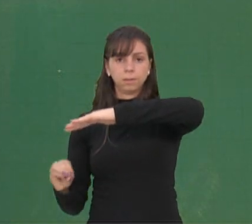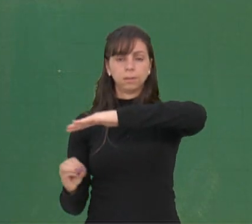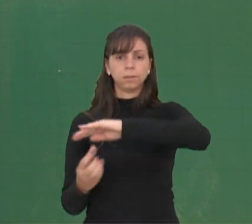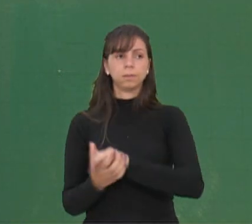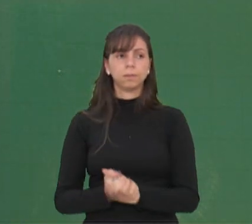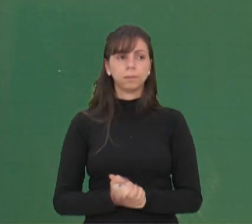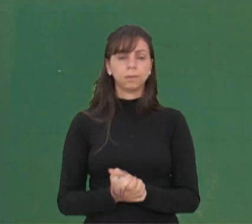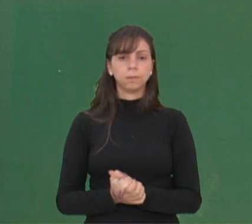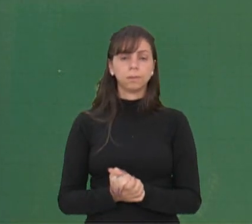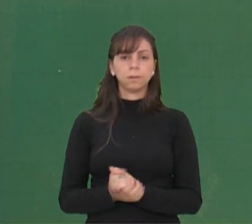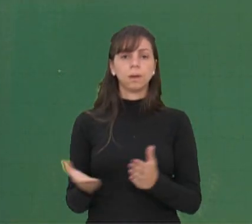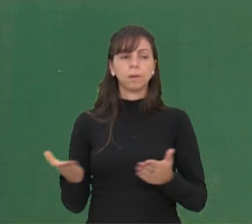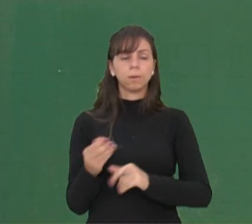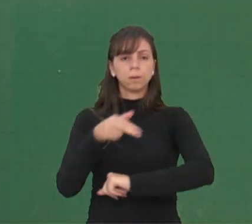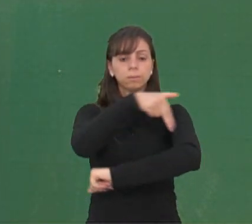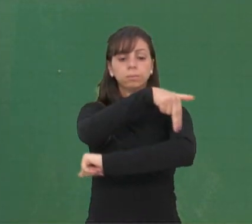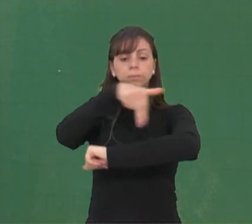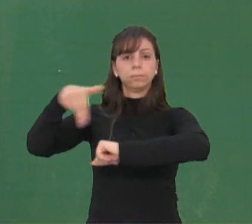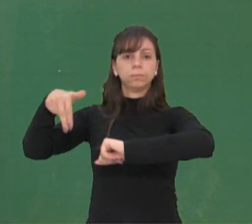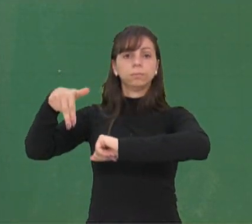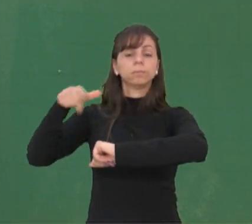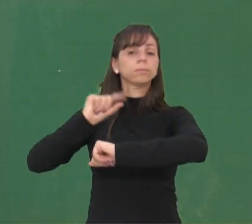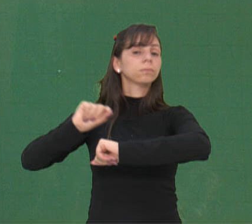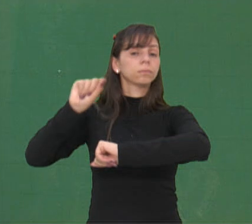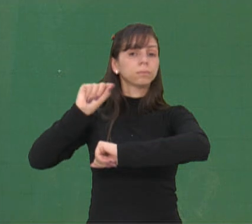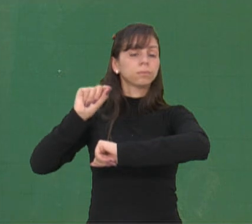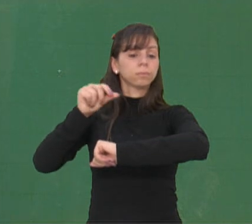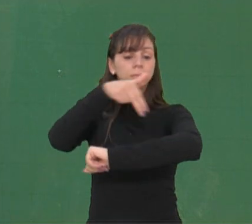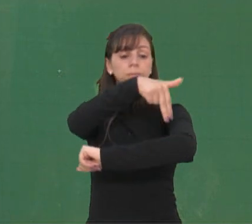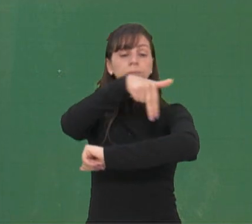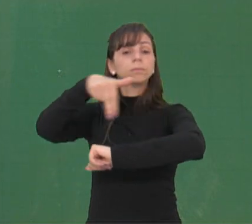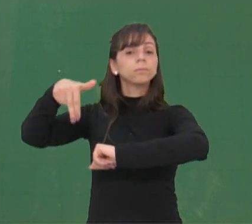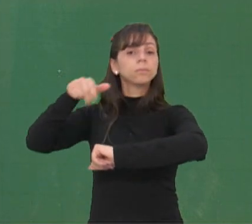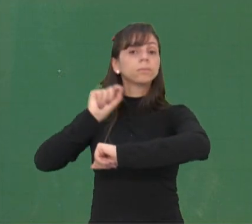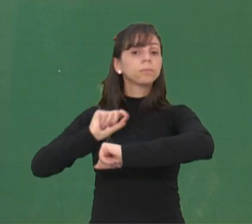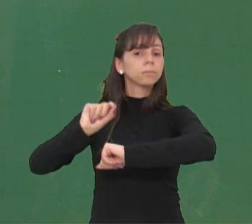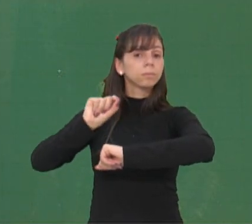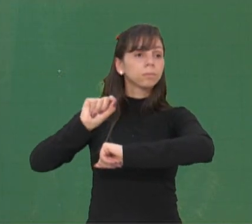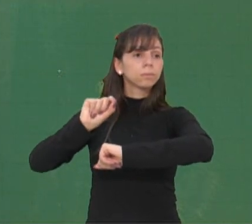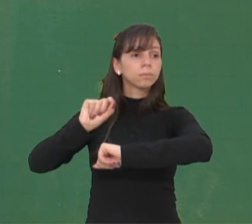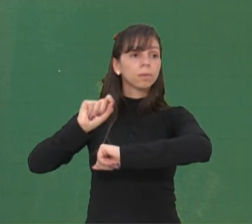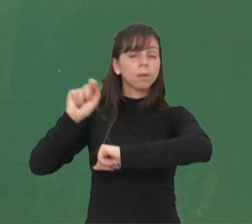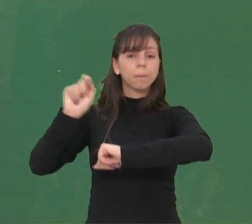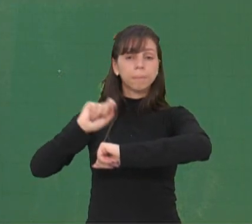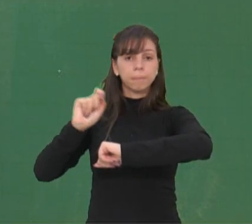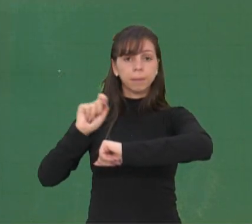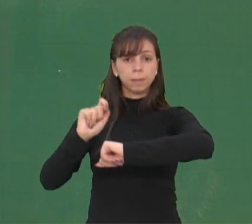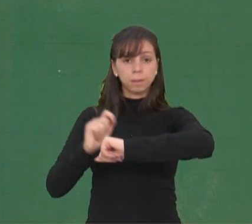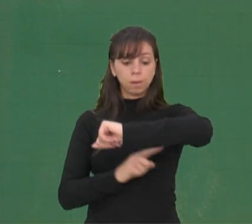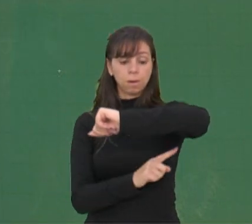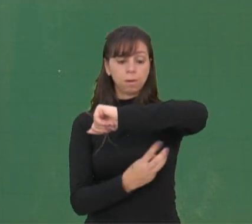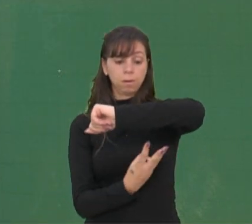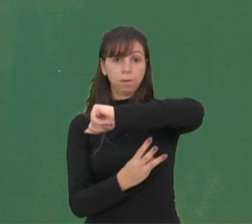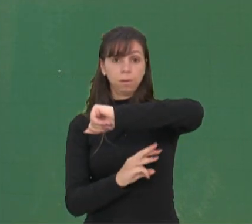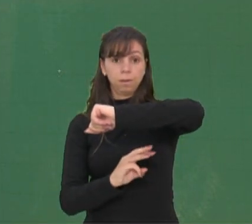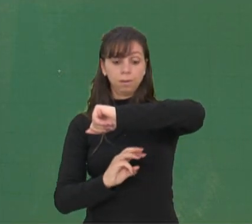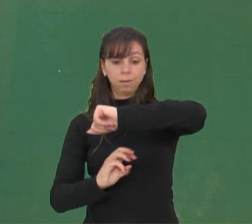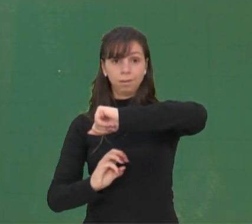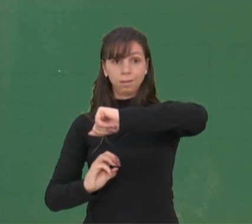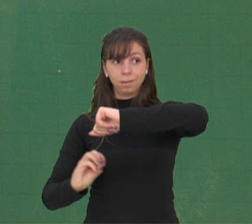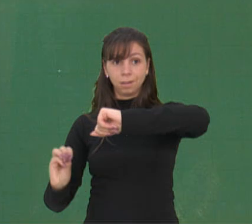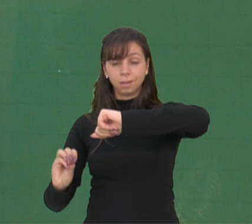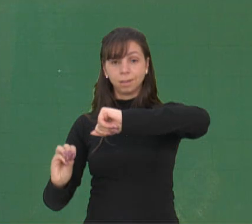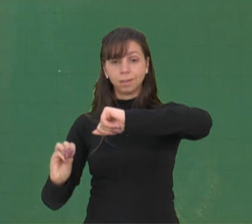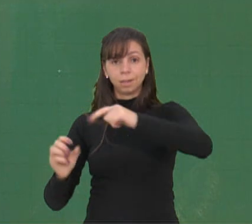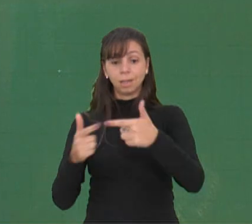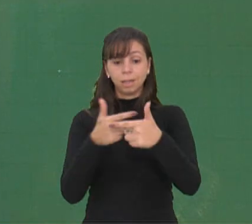Agora eu vou montar o numerador. O numerador, eu preciso dividir o 30 pelos